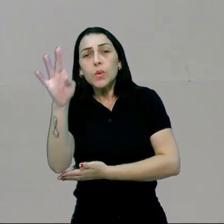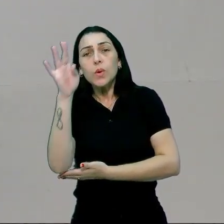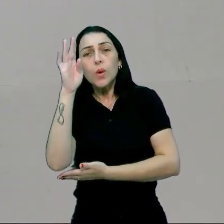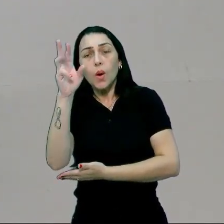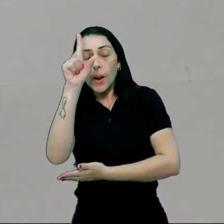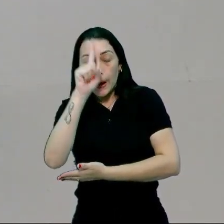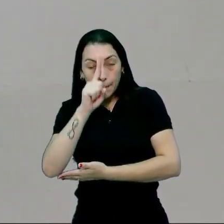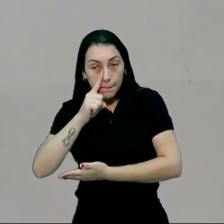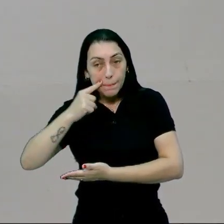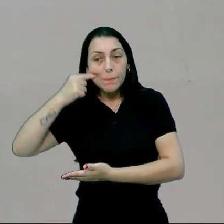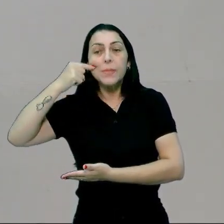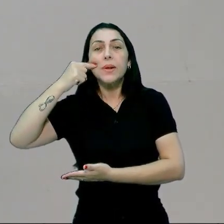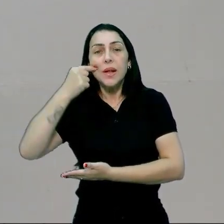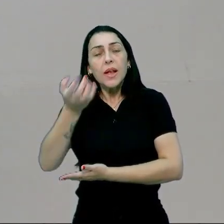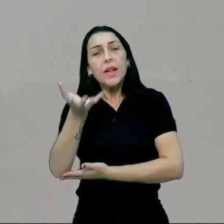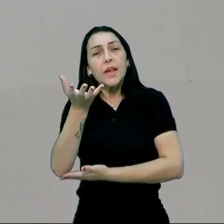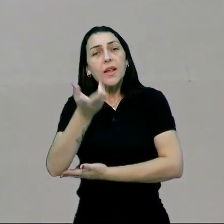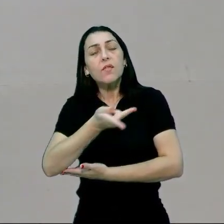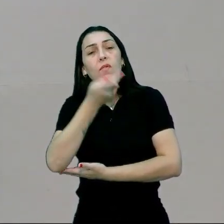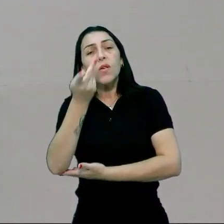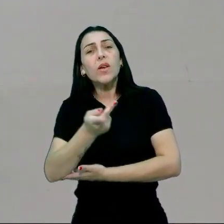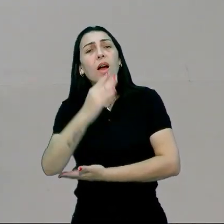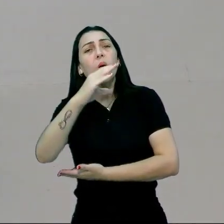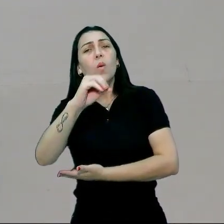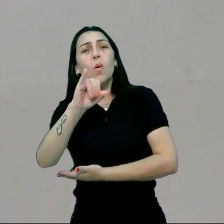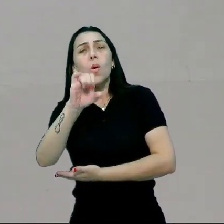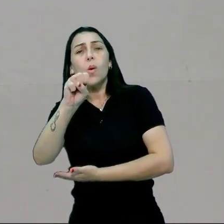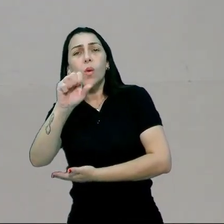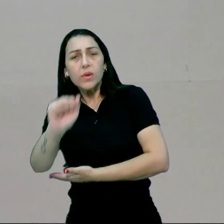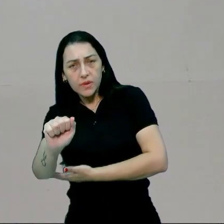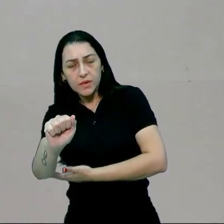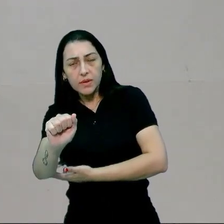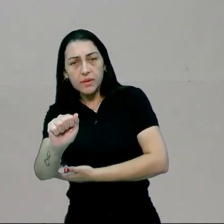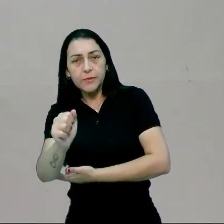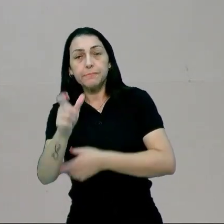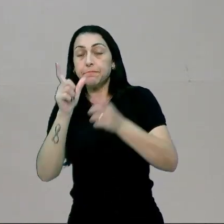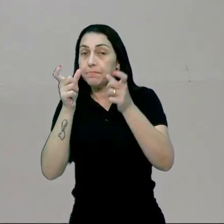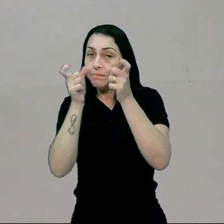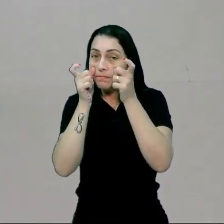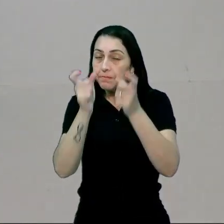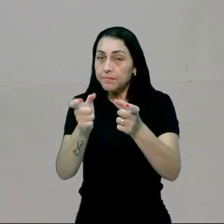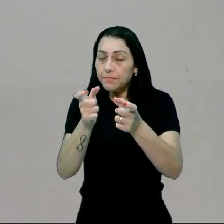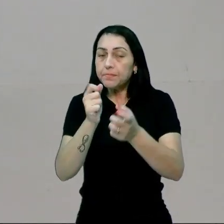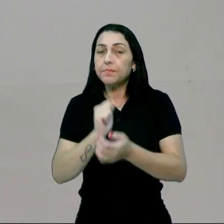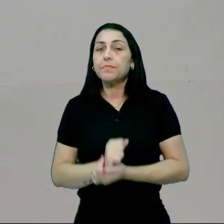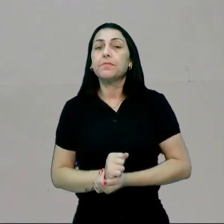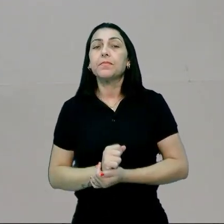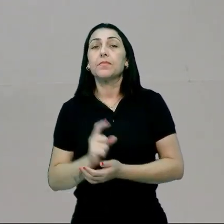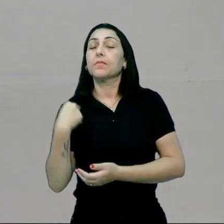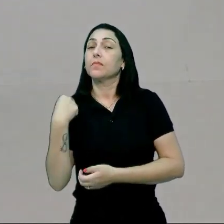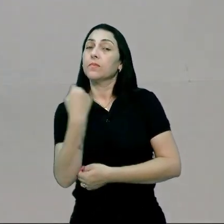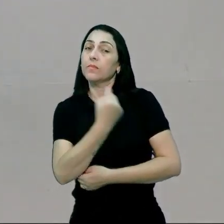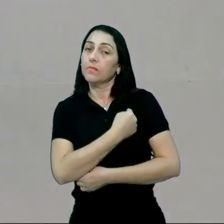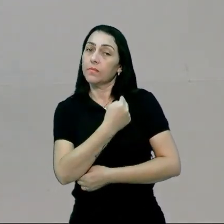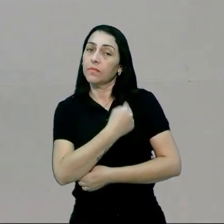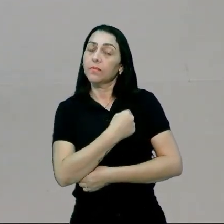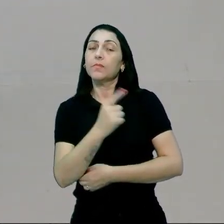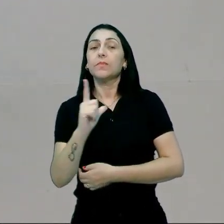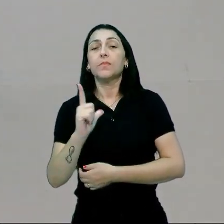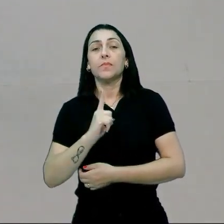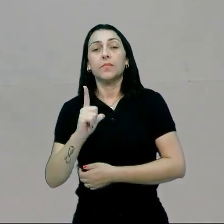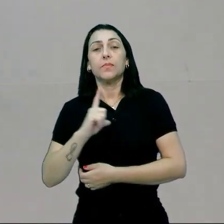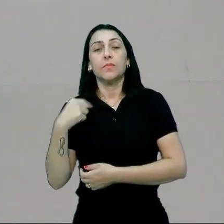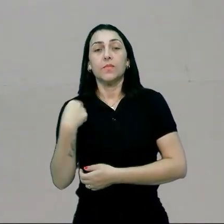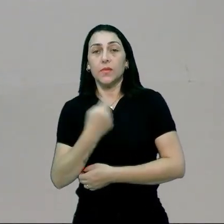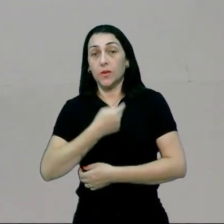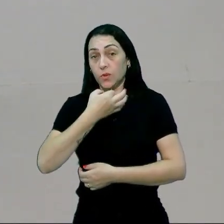Émile Durkheim ele quis dizer como coisa? Então prestem bem atenção. Todos nós temos as